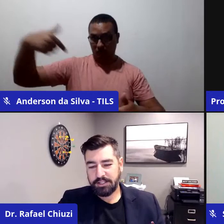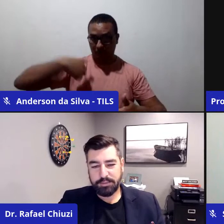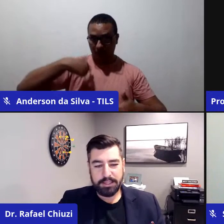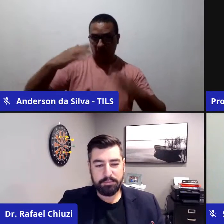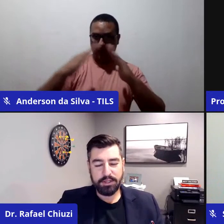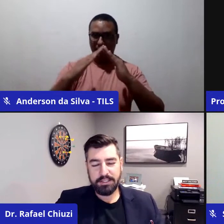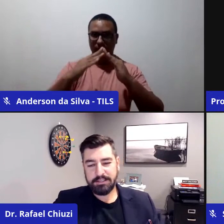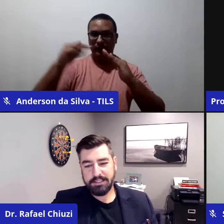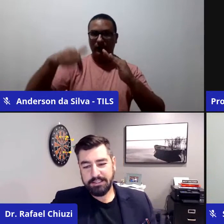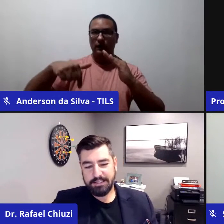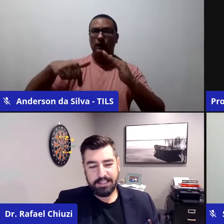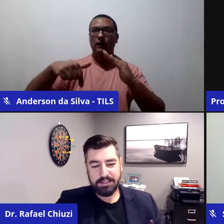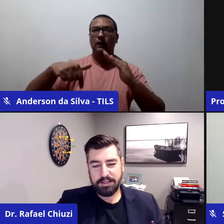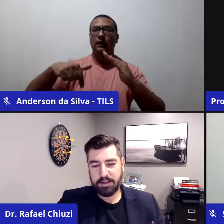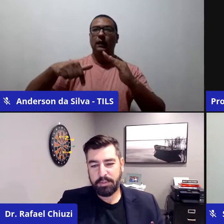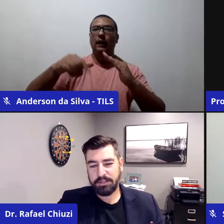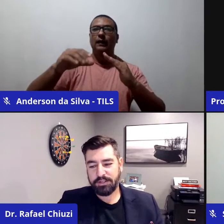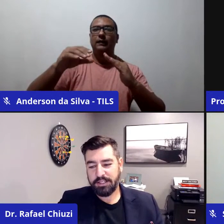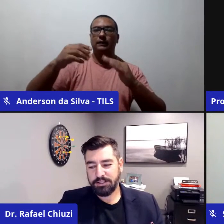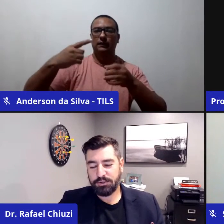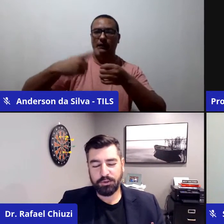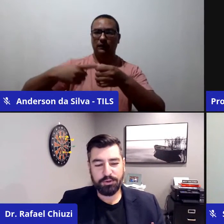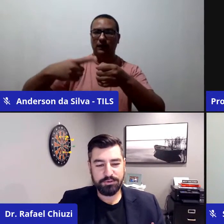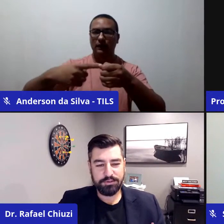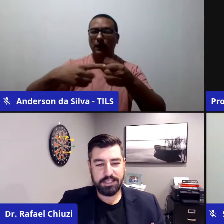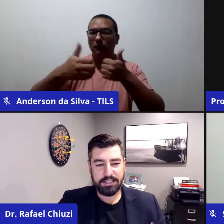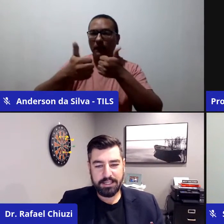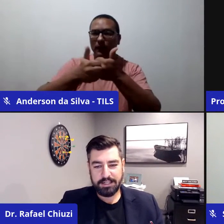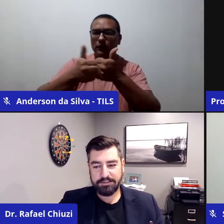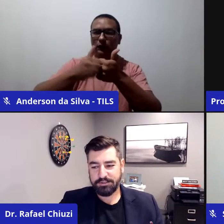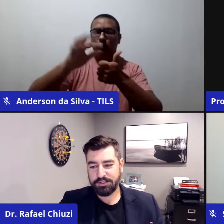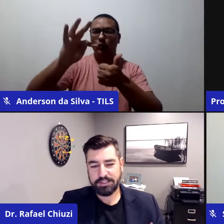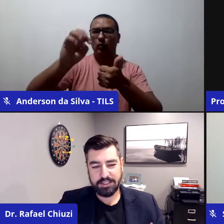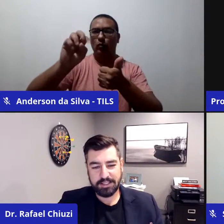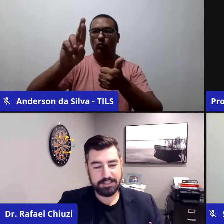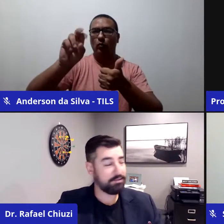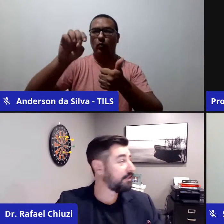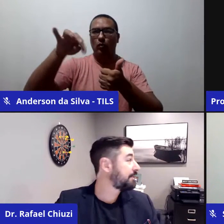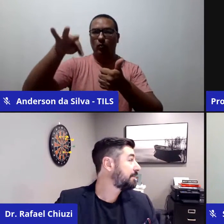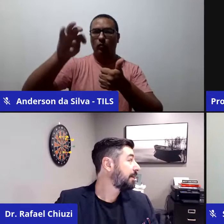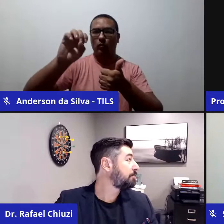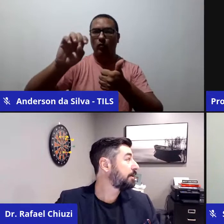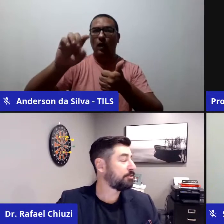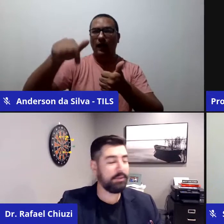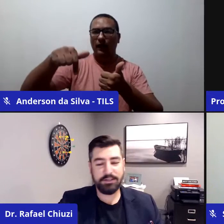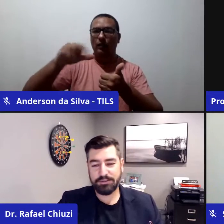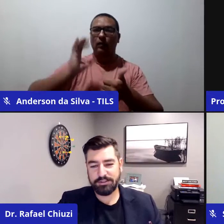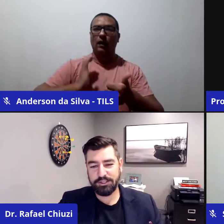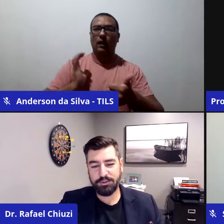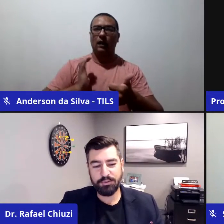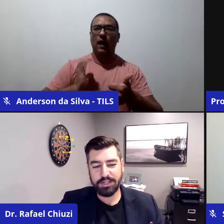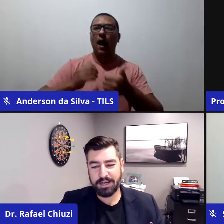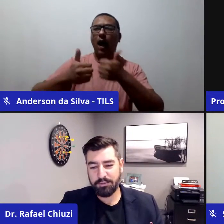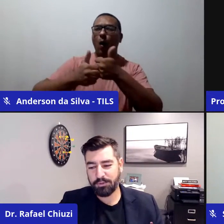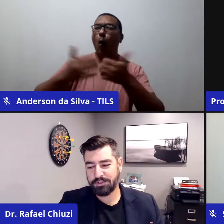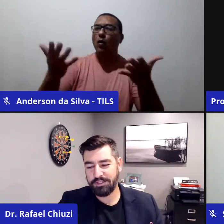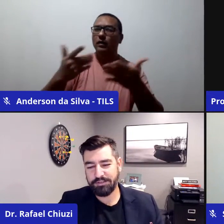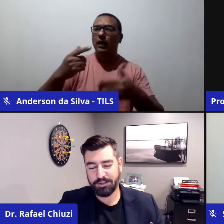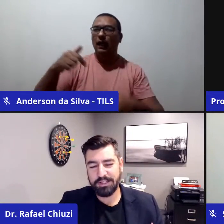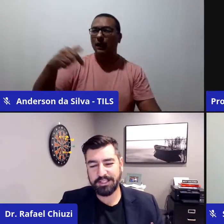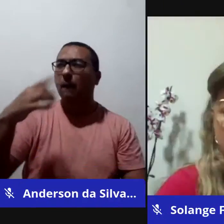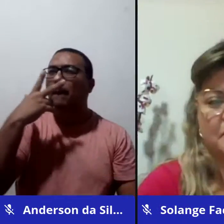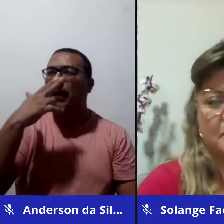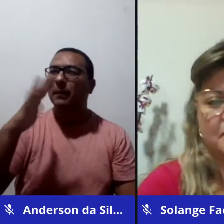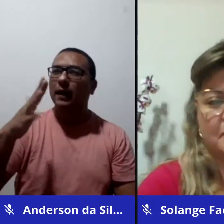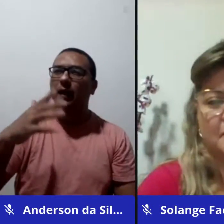na cidade chamada Burlington, perto aqui de Toronto, no Canadá. Hoje a sensação aqui está mais ou menos de 1 grau positivo,